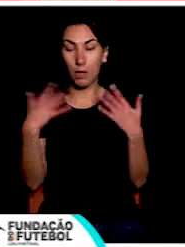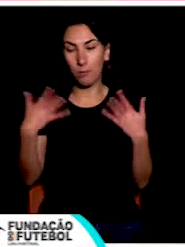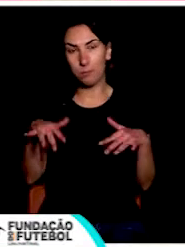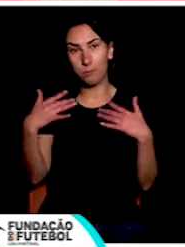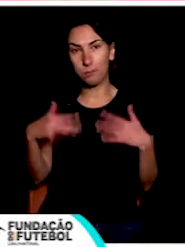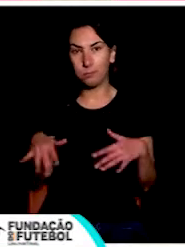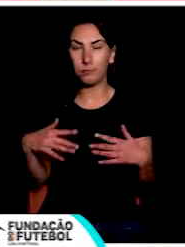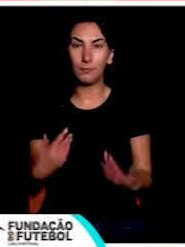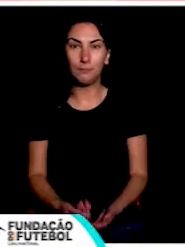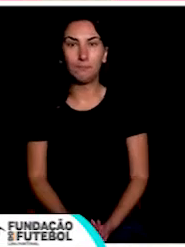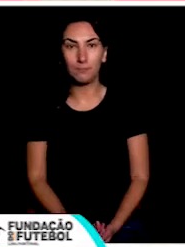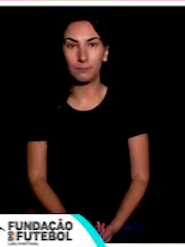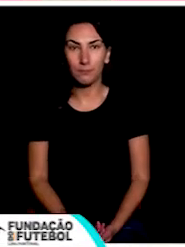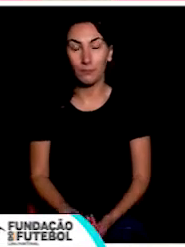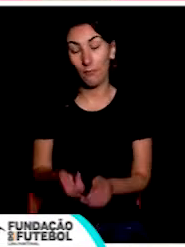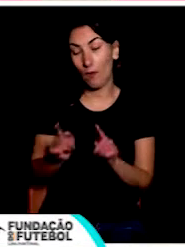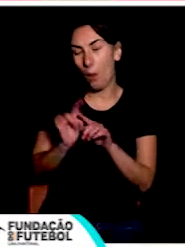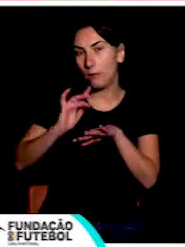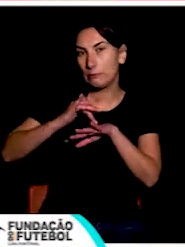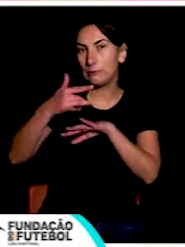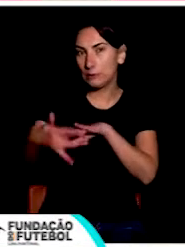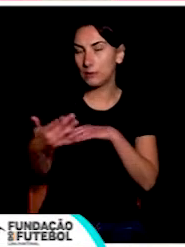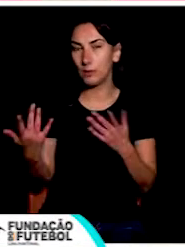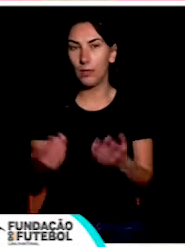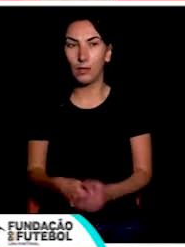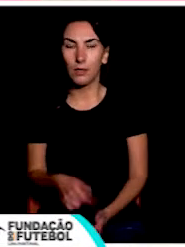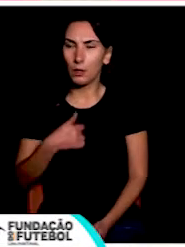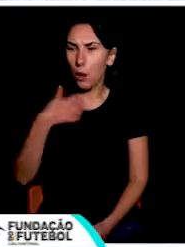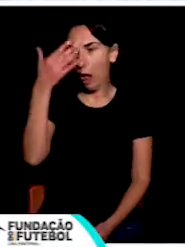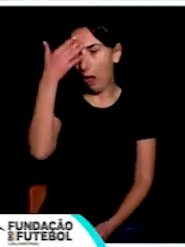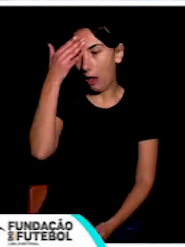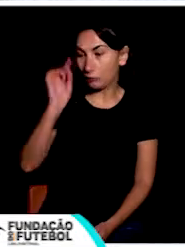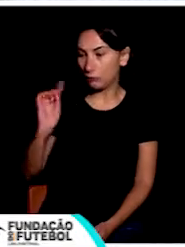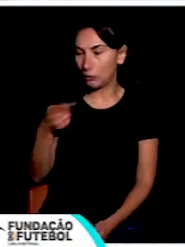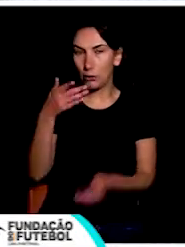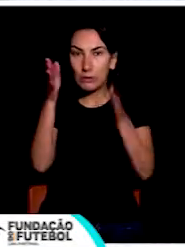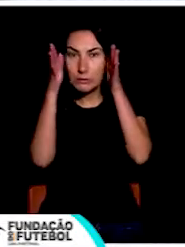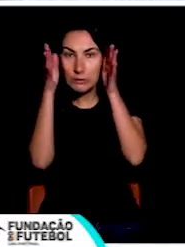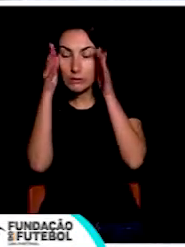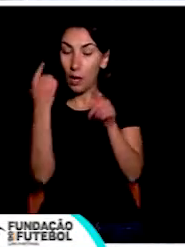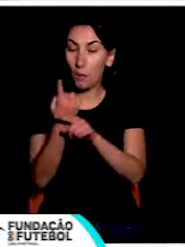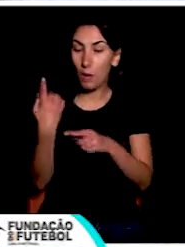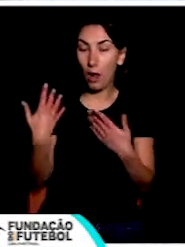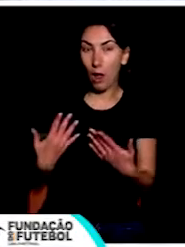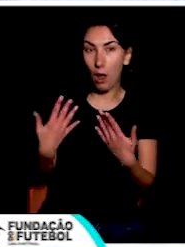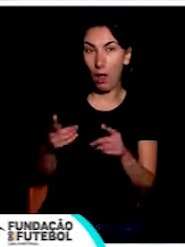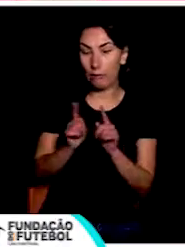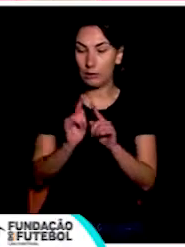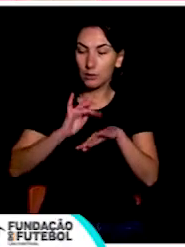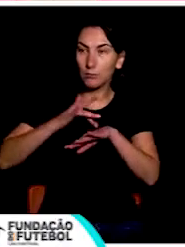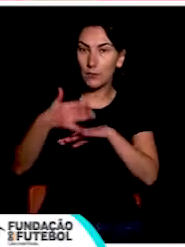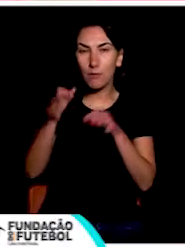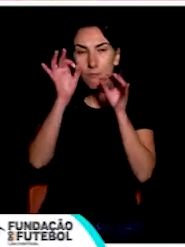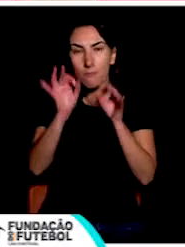mais exigente, começa a ser cada vez mais profissional, por assim dizer. Acho que temos de estar muito mais concentrados, porque agora